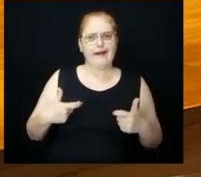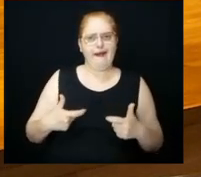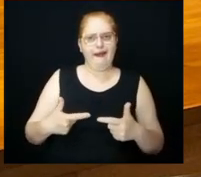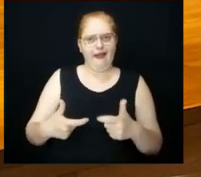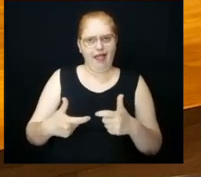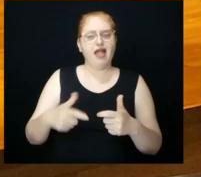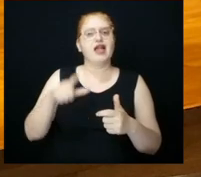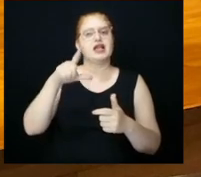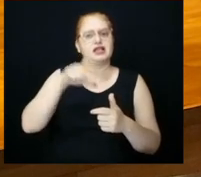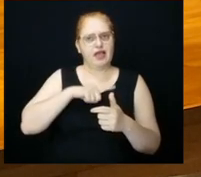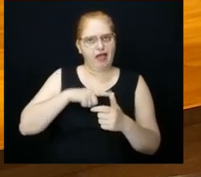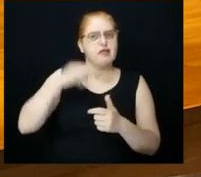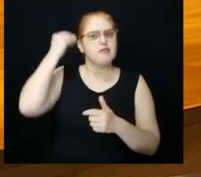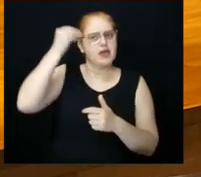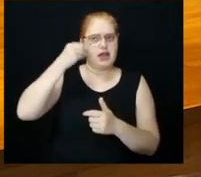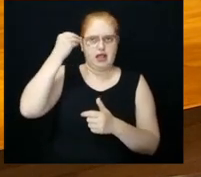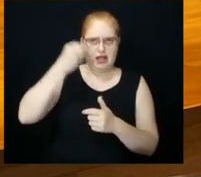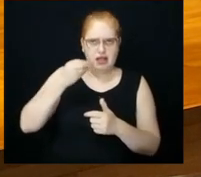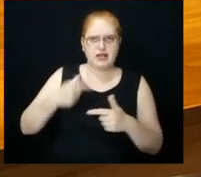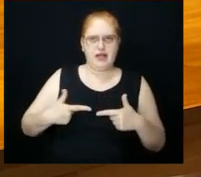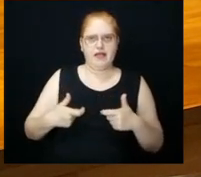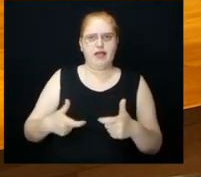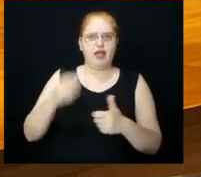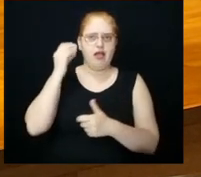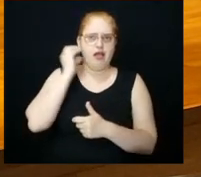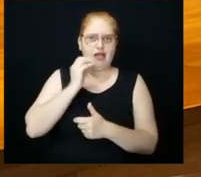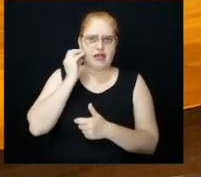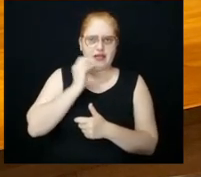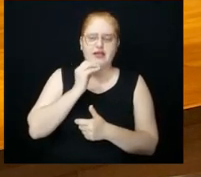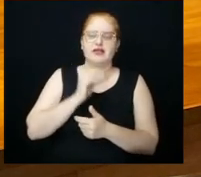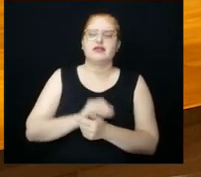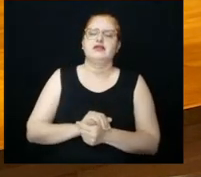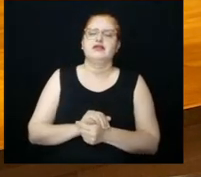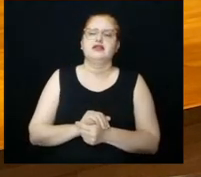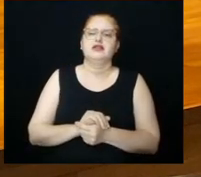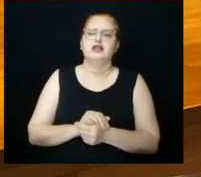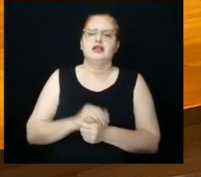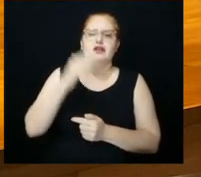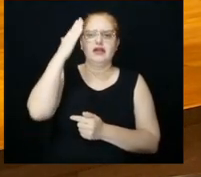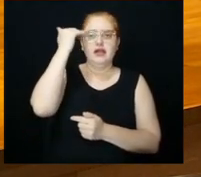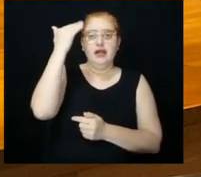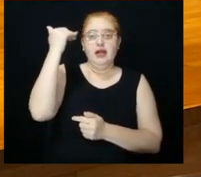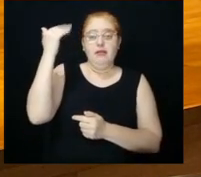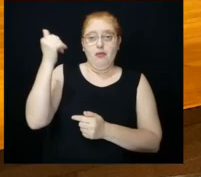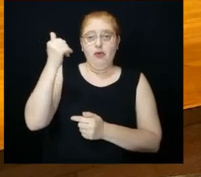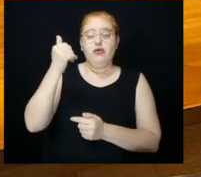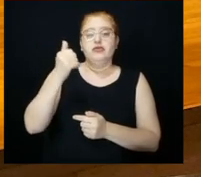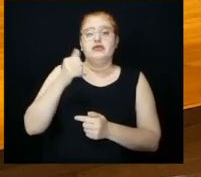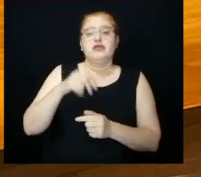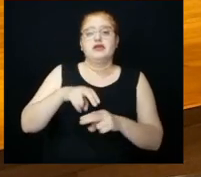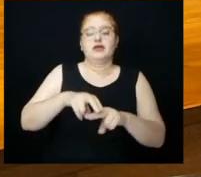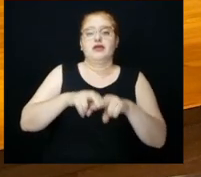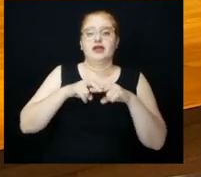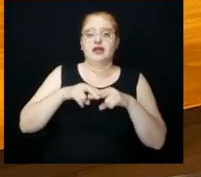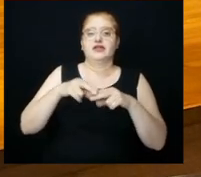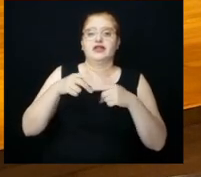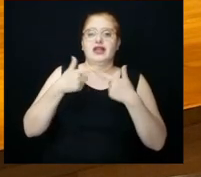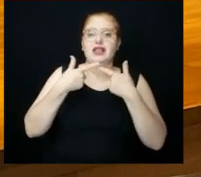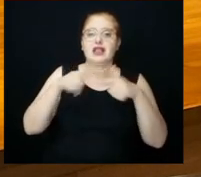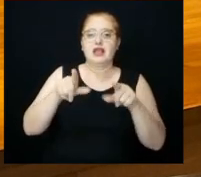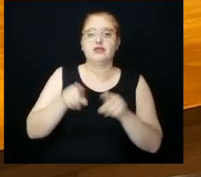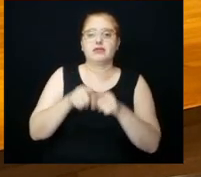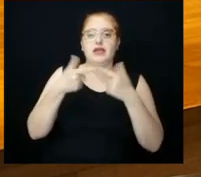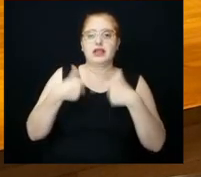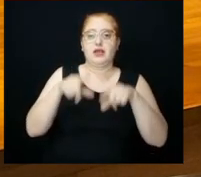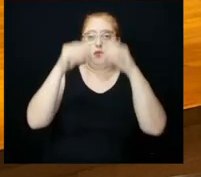experiência também na guerra de Moçambique. Ele ficou muito conhecido pela questão da língua e da linguagem,